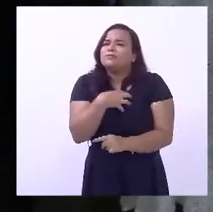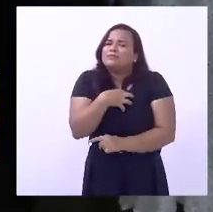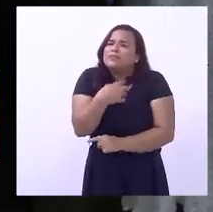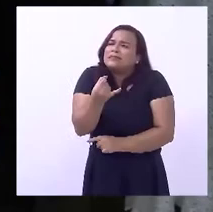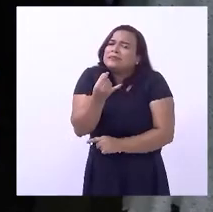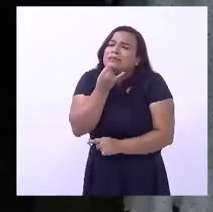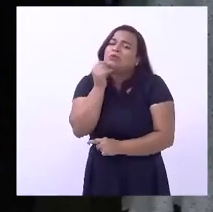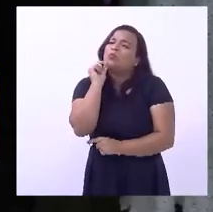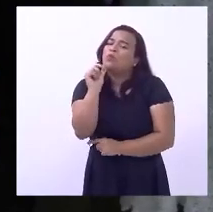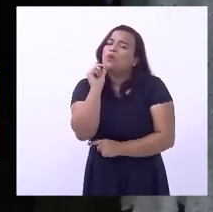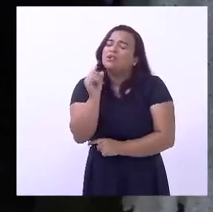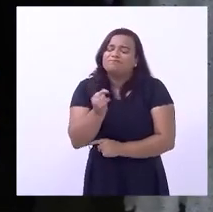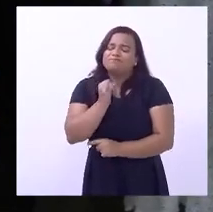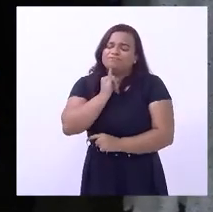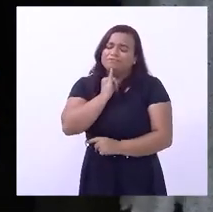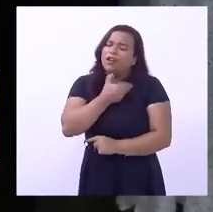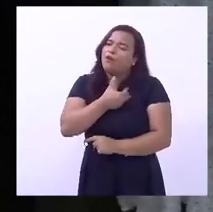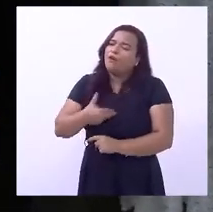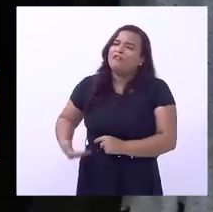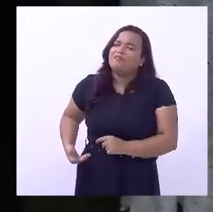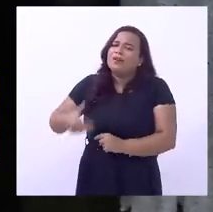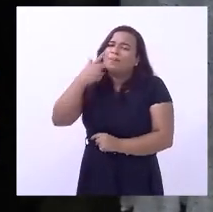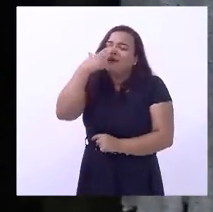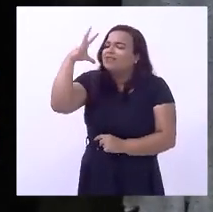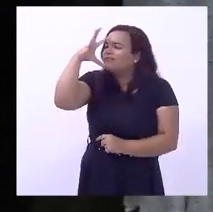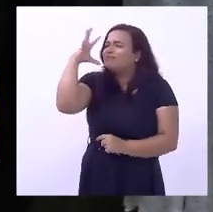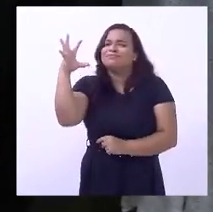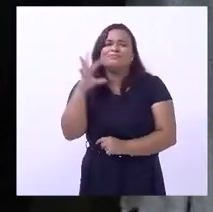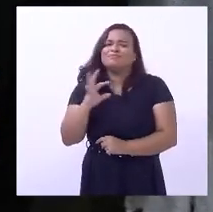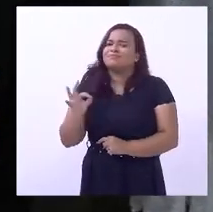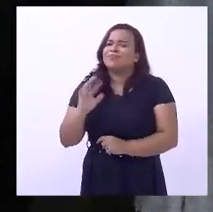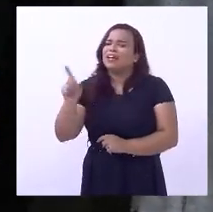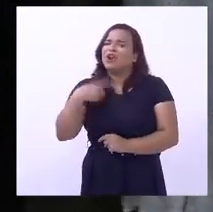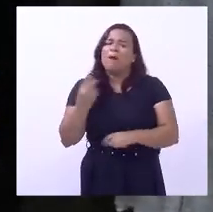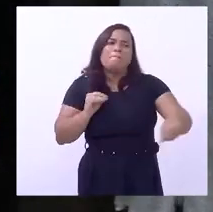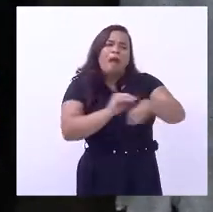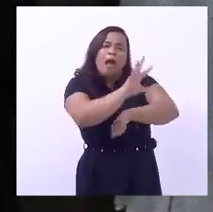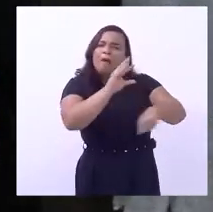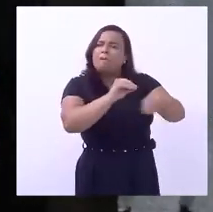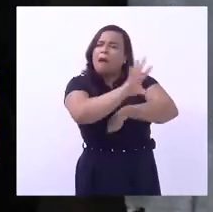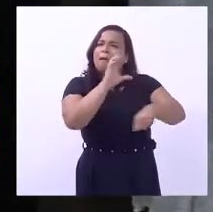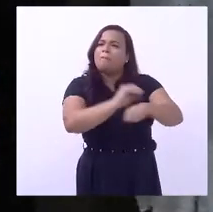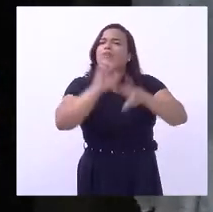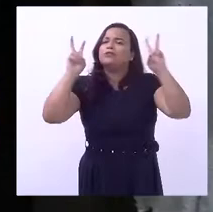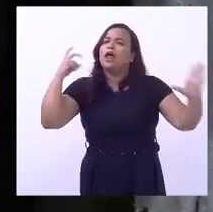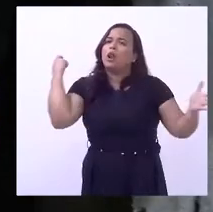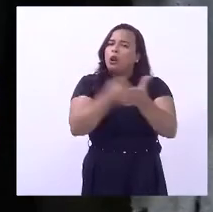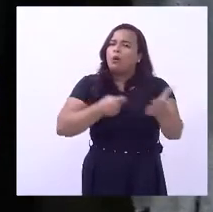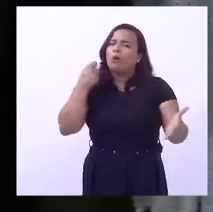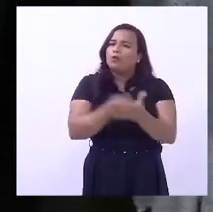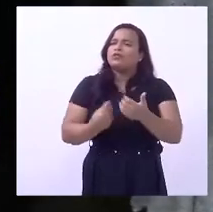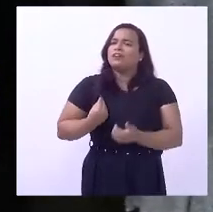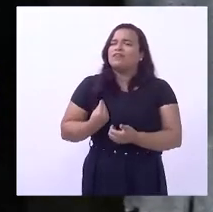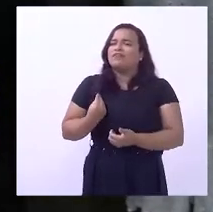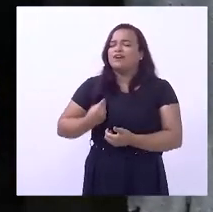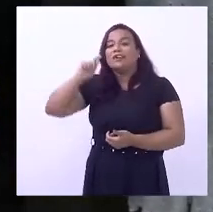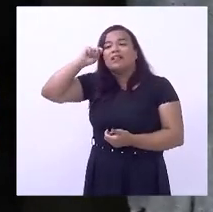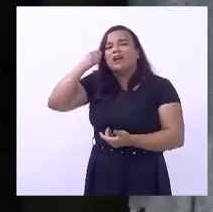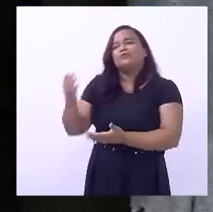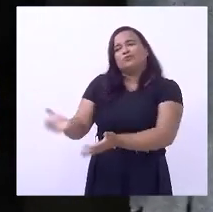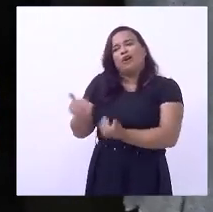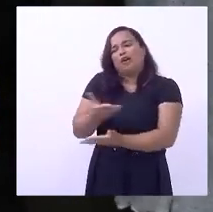a sua base não compreendam que a gente está falando de luta pela vida da juventude preta e não